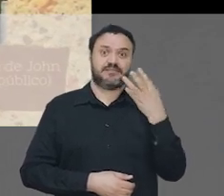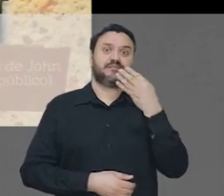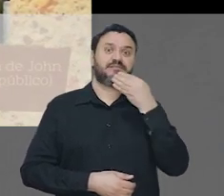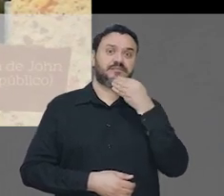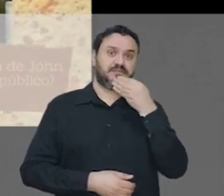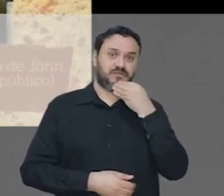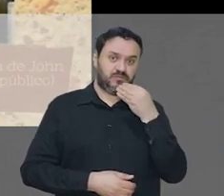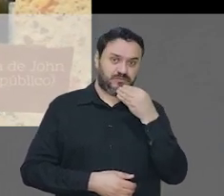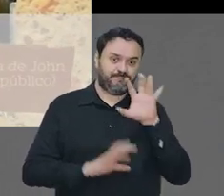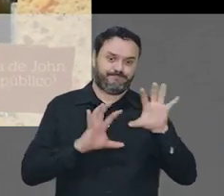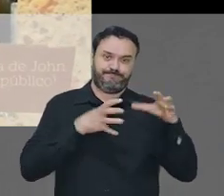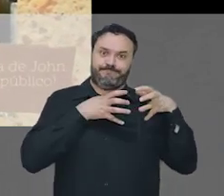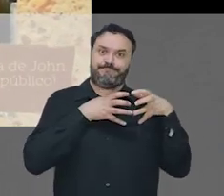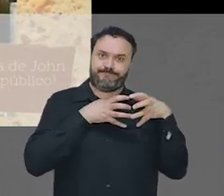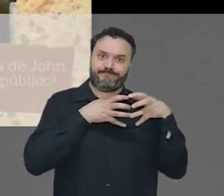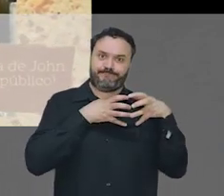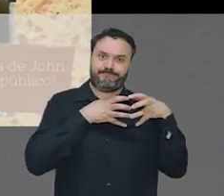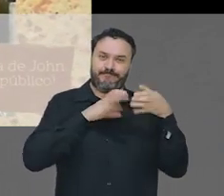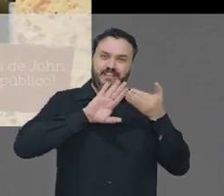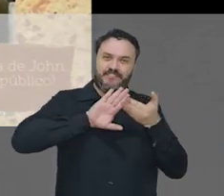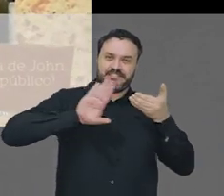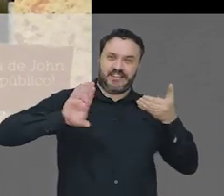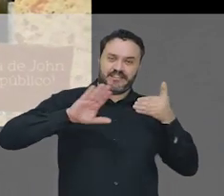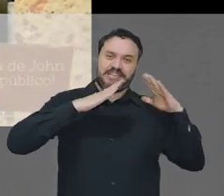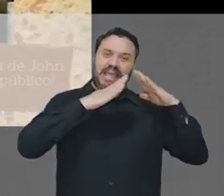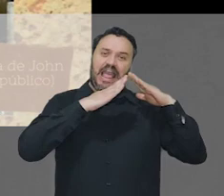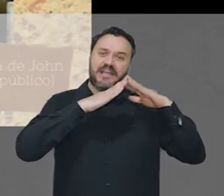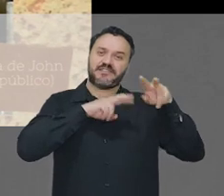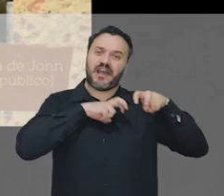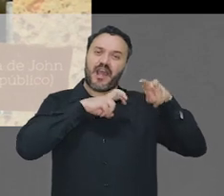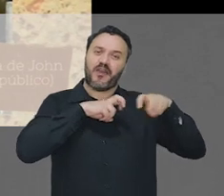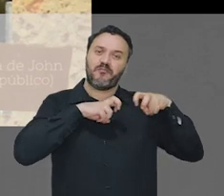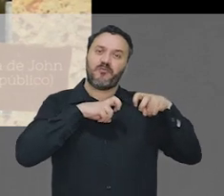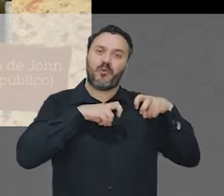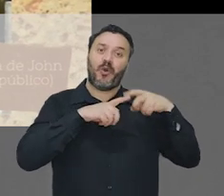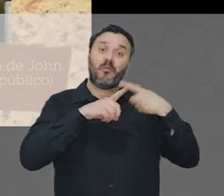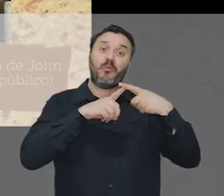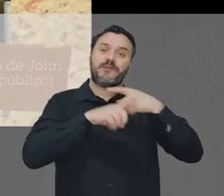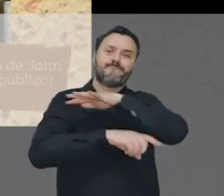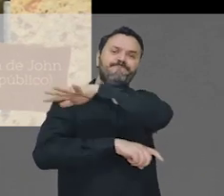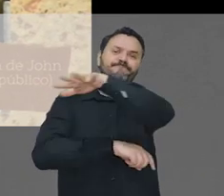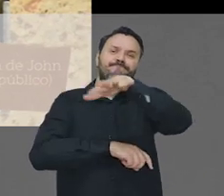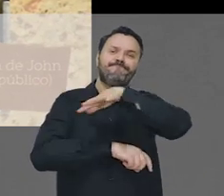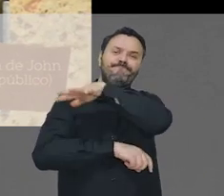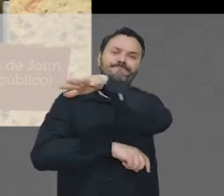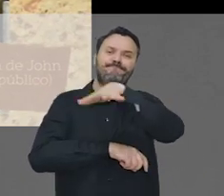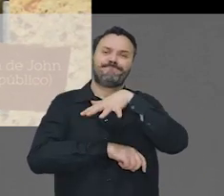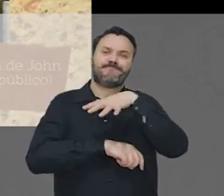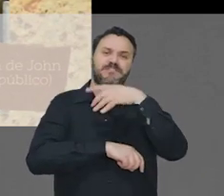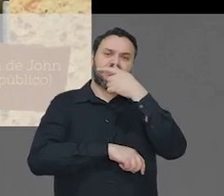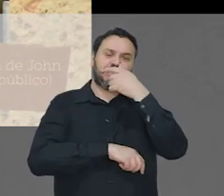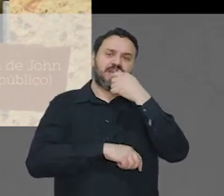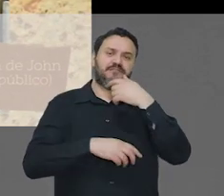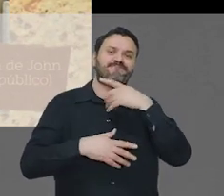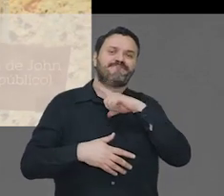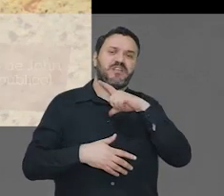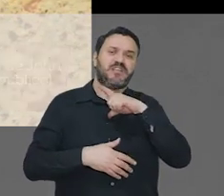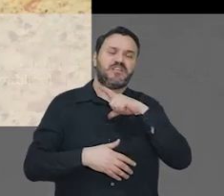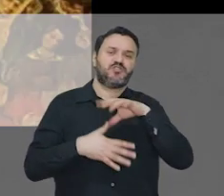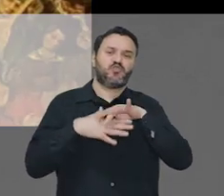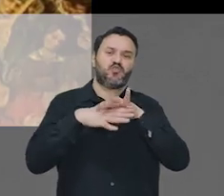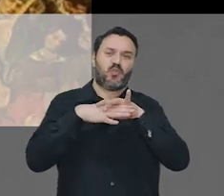que decidem se refugiar em uma casa de campo durante o surto de peste bubônica em Florença, no ano